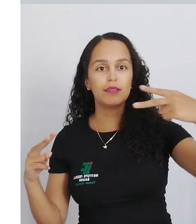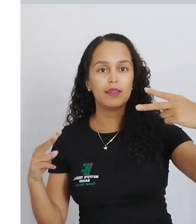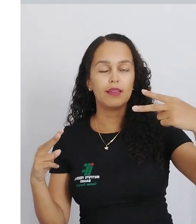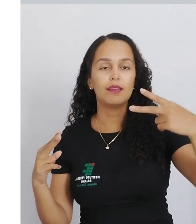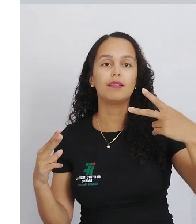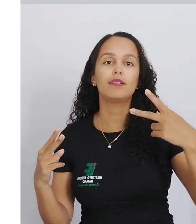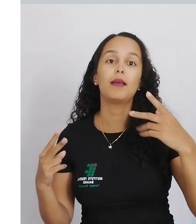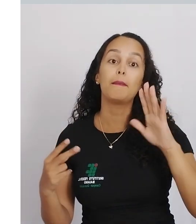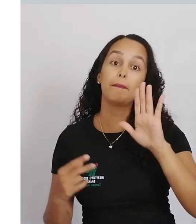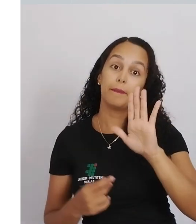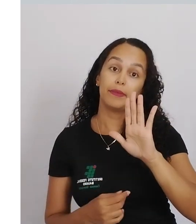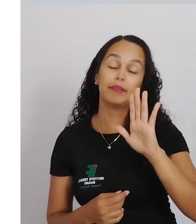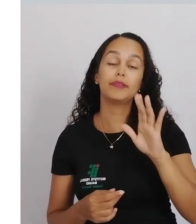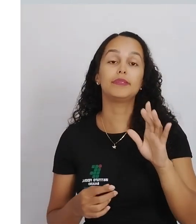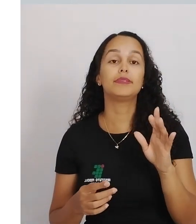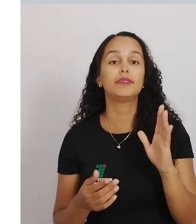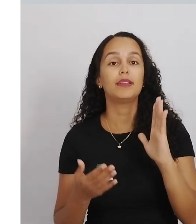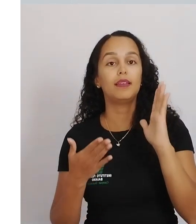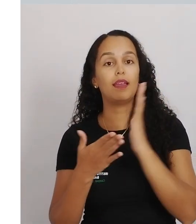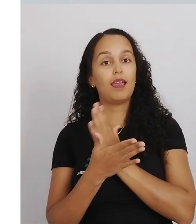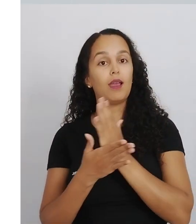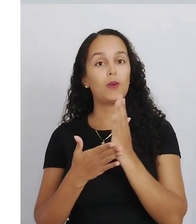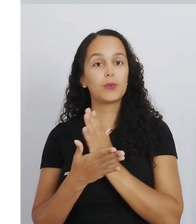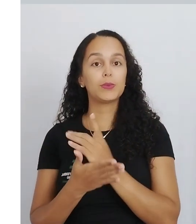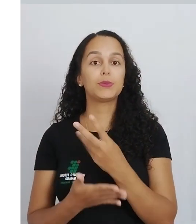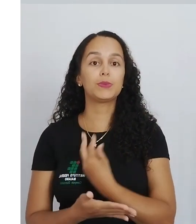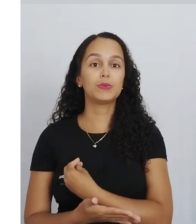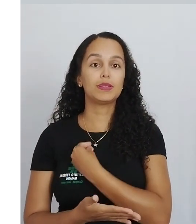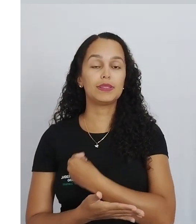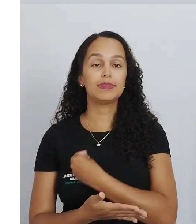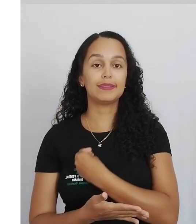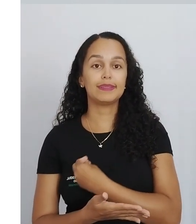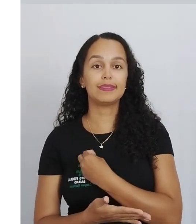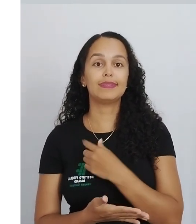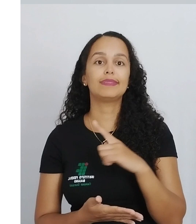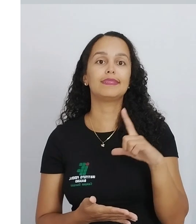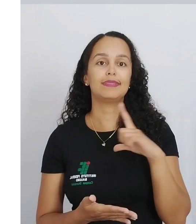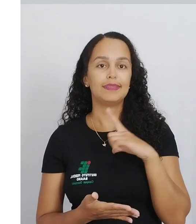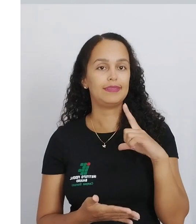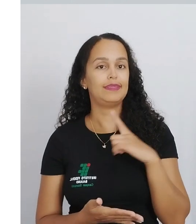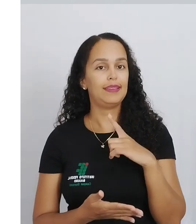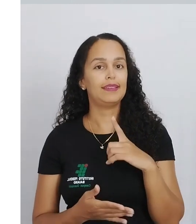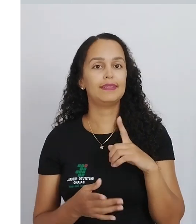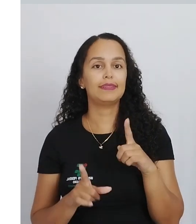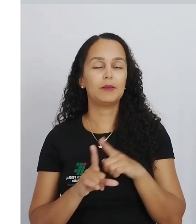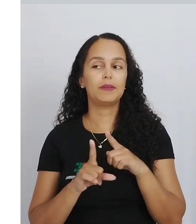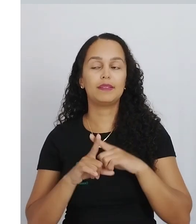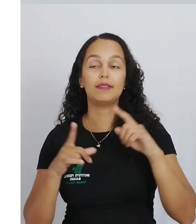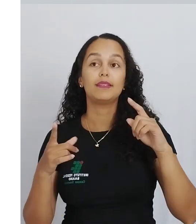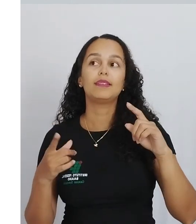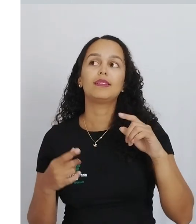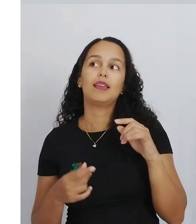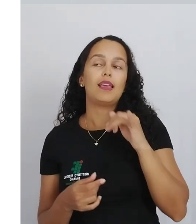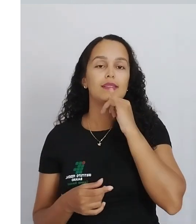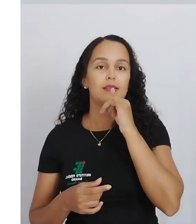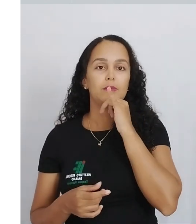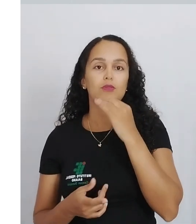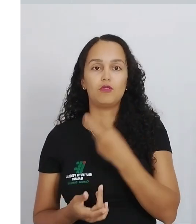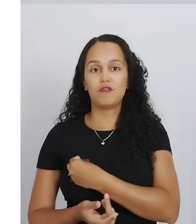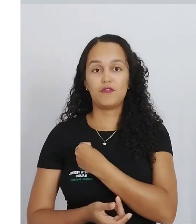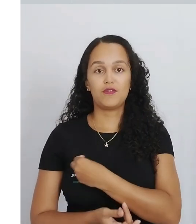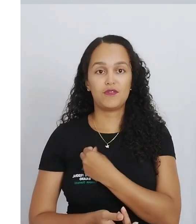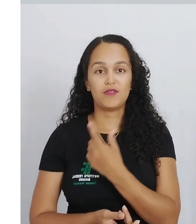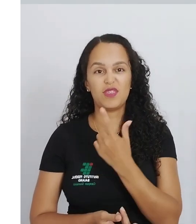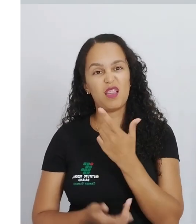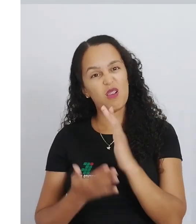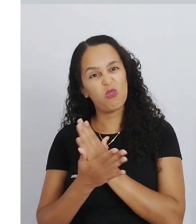mas a gente vai ver, por exemplo, que existem seres que não são chamados de vivos por